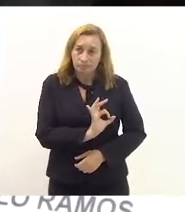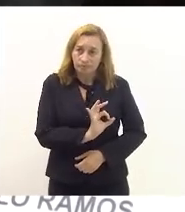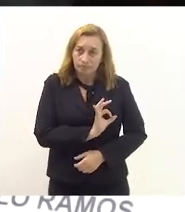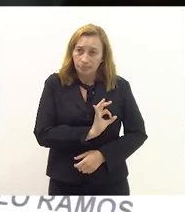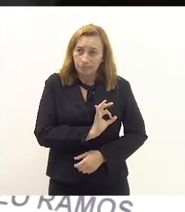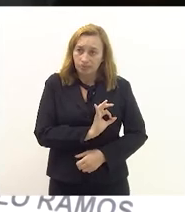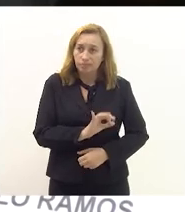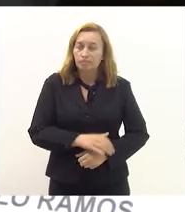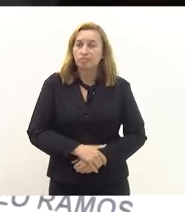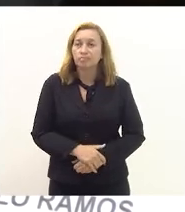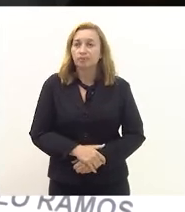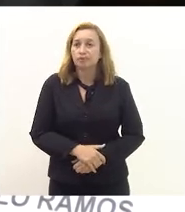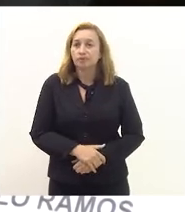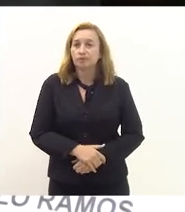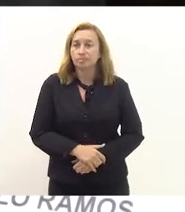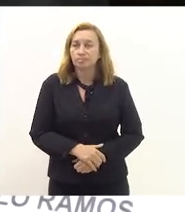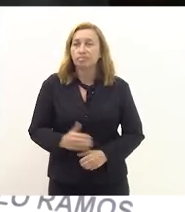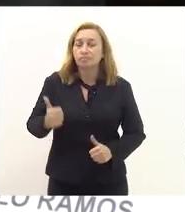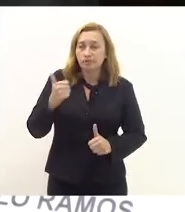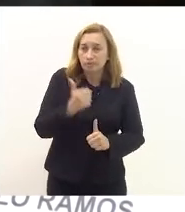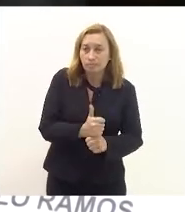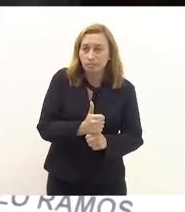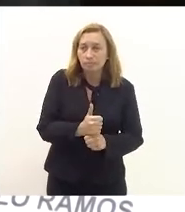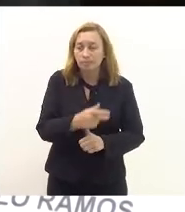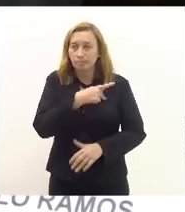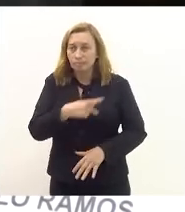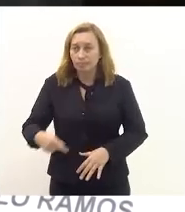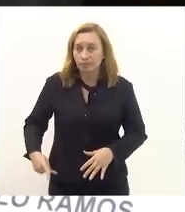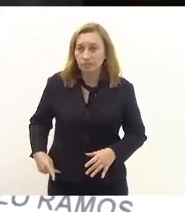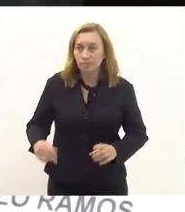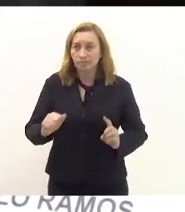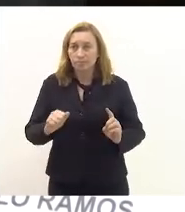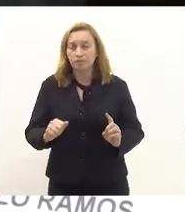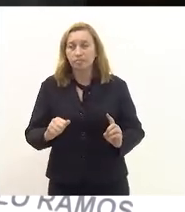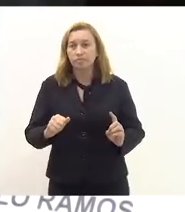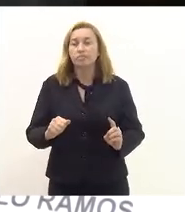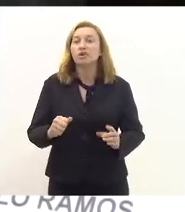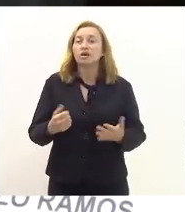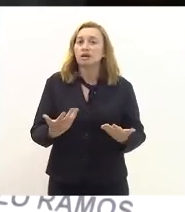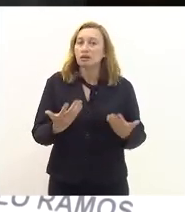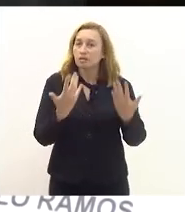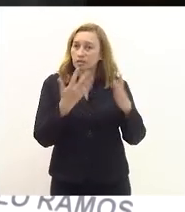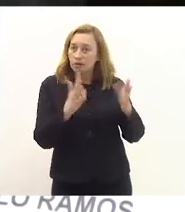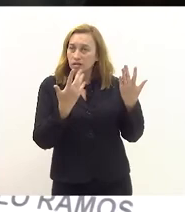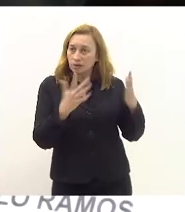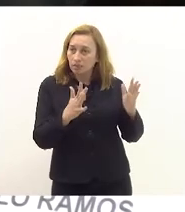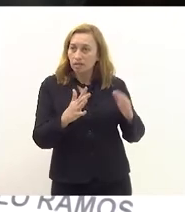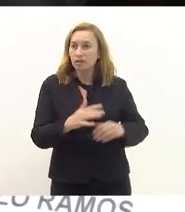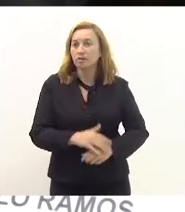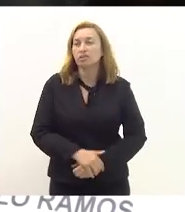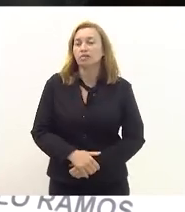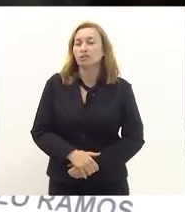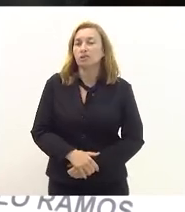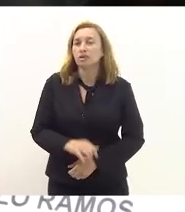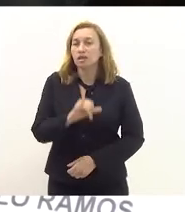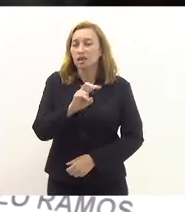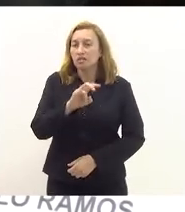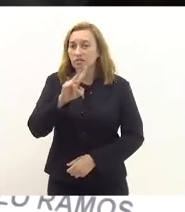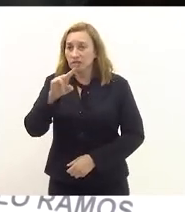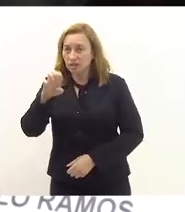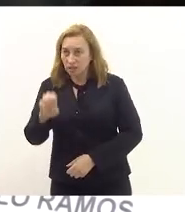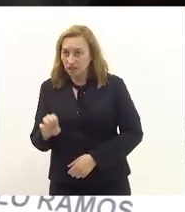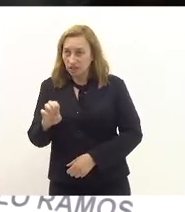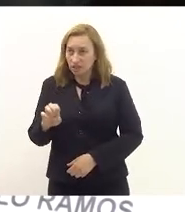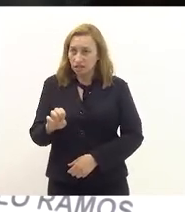substituir aqui o nosso presidente nacional. Quero cumprimentar aqui o Ivanir dos Santos,